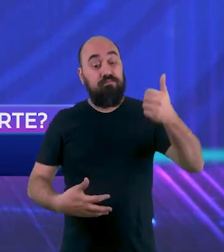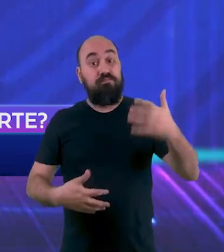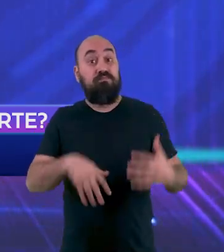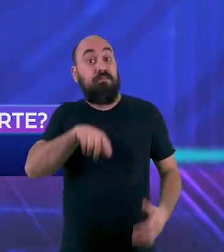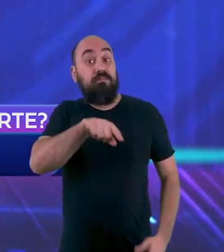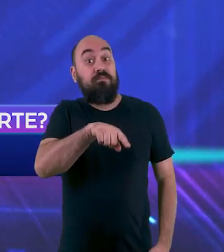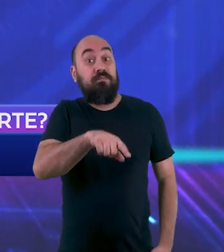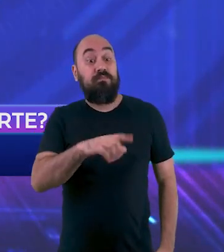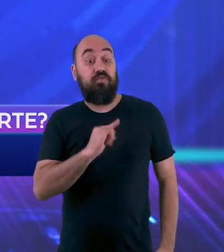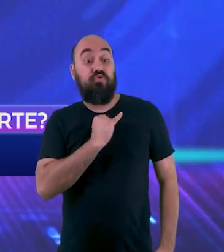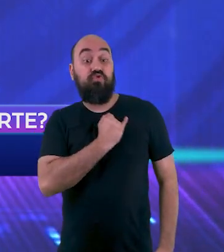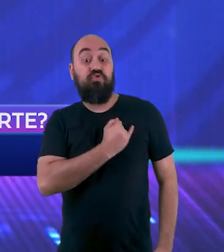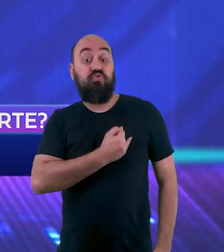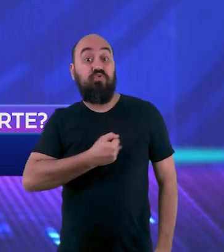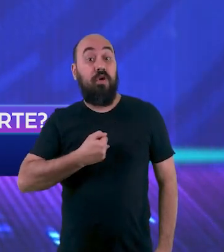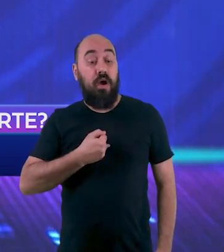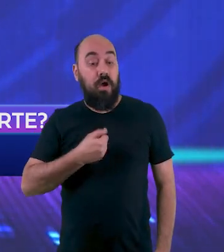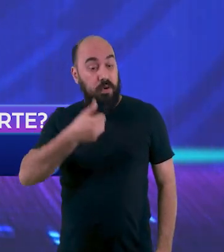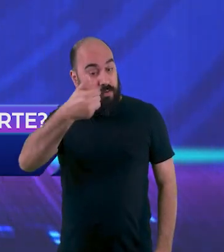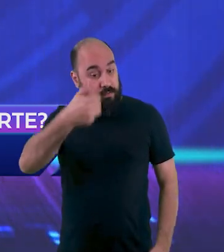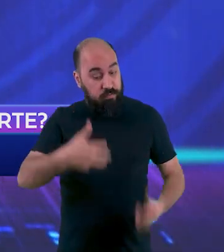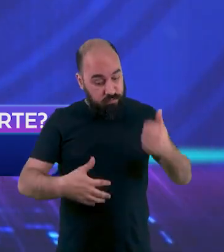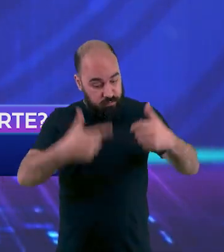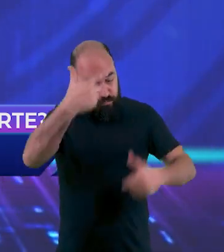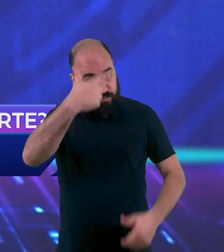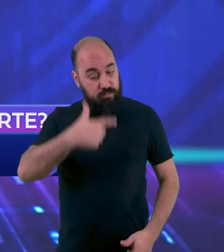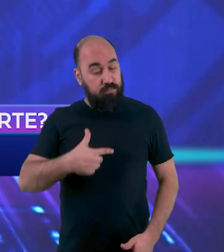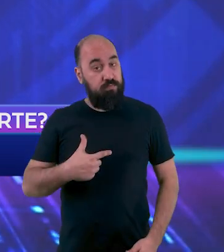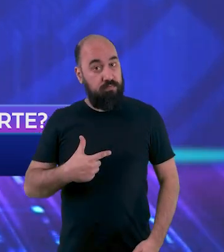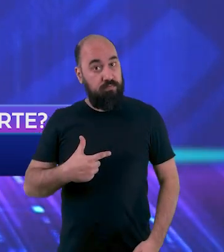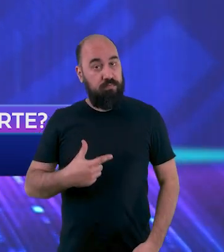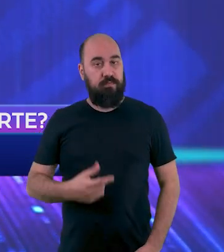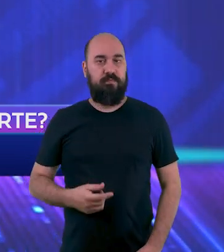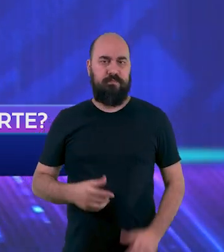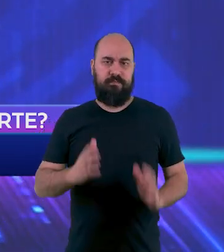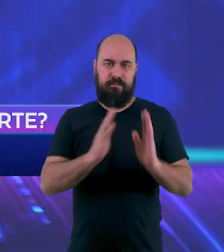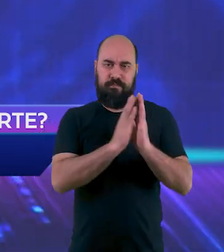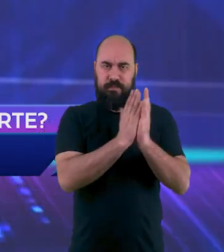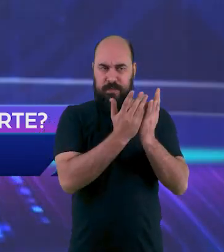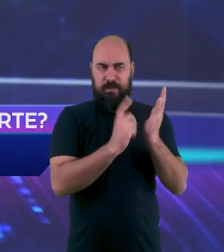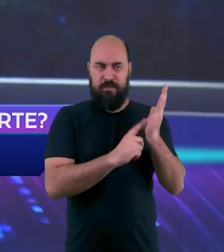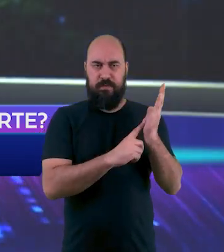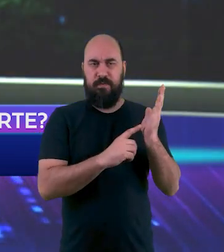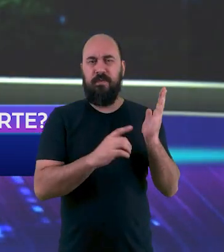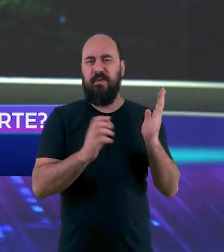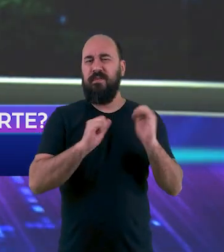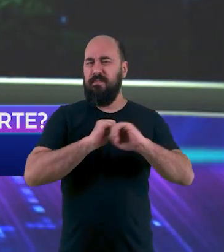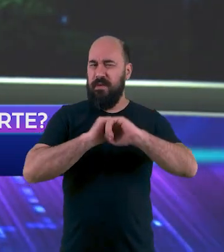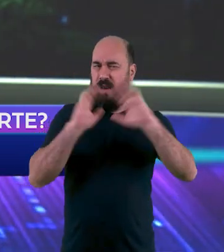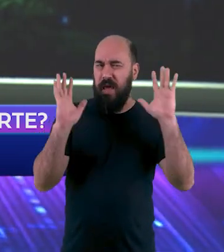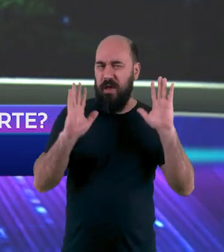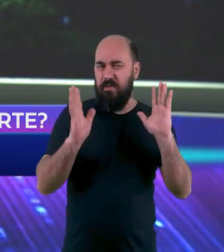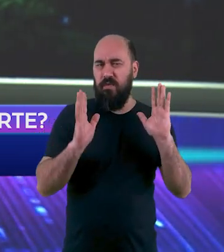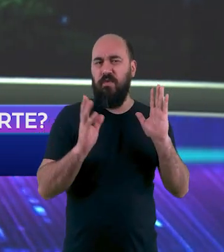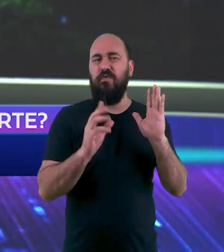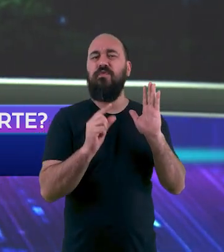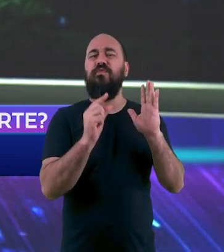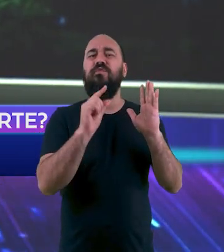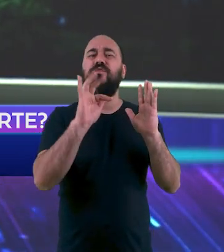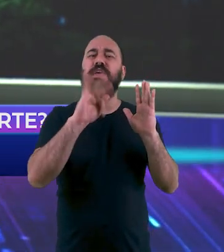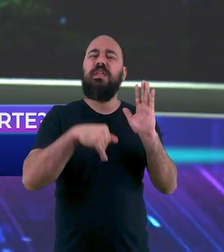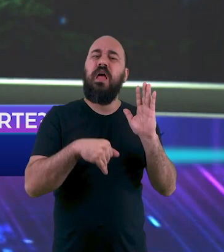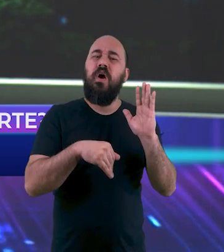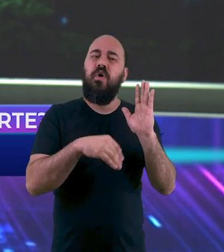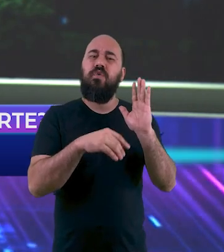da revelação do Apocalipse. Diz assim a Bíblia. Vamos pegar, para ficar mais claro aqui, o